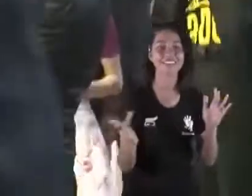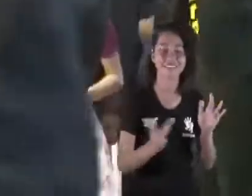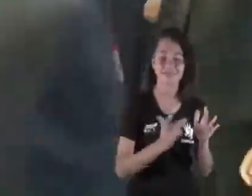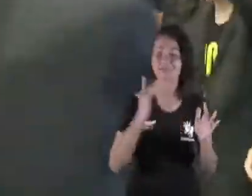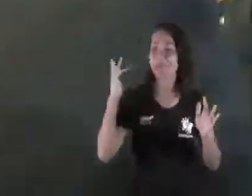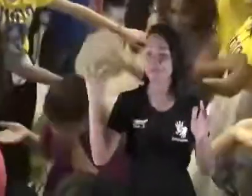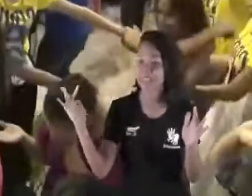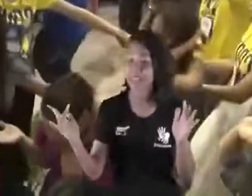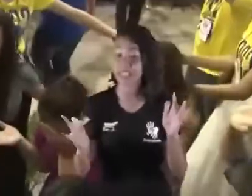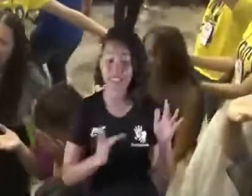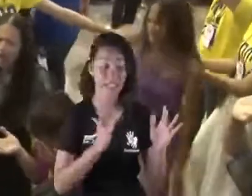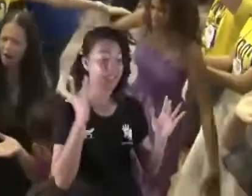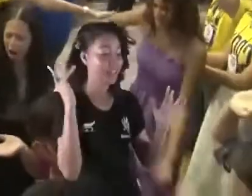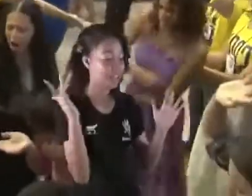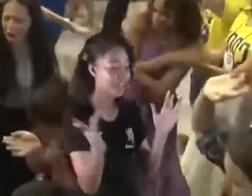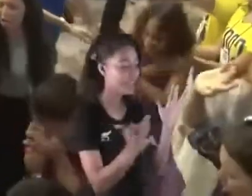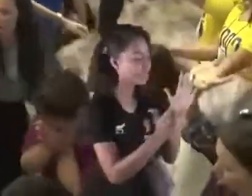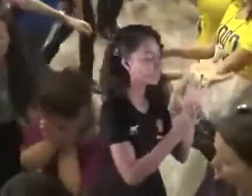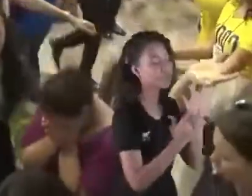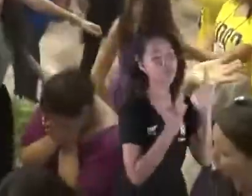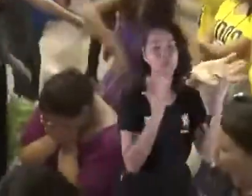81. 82.